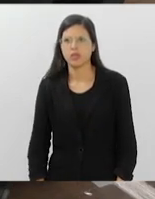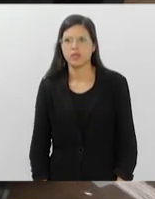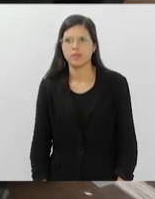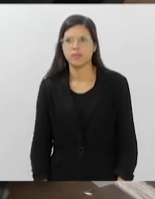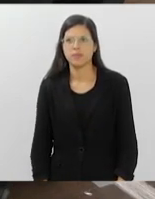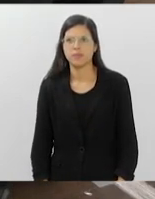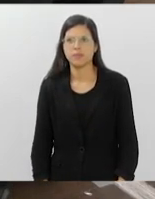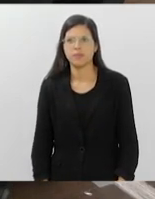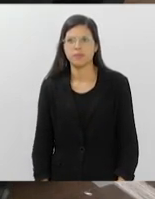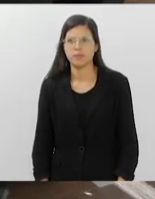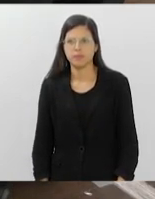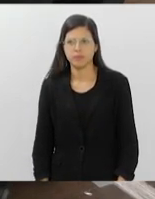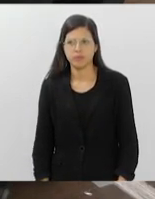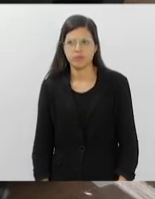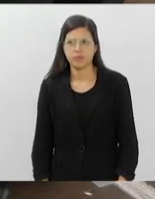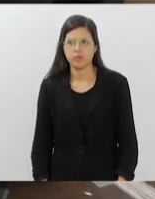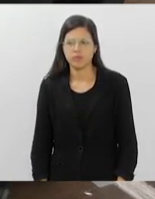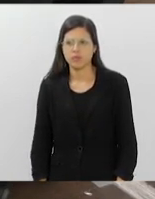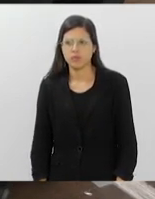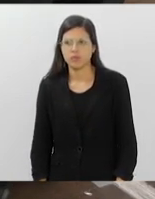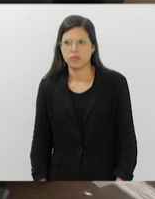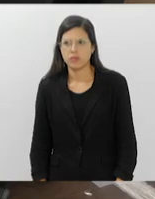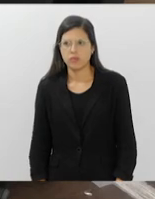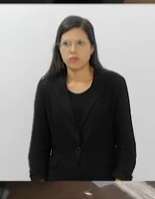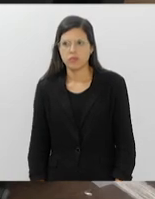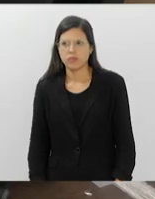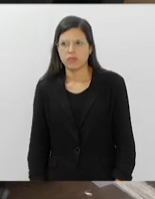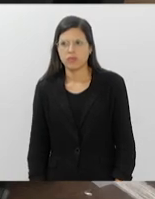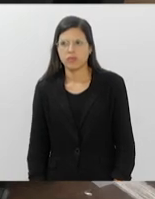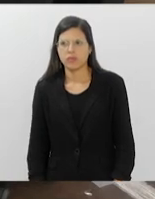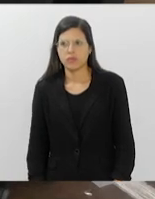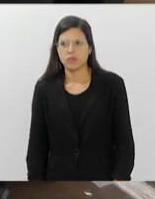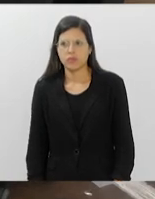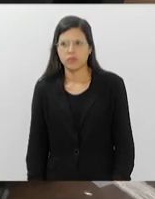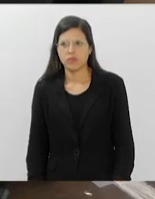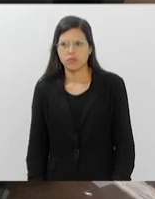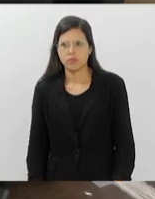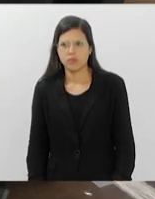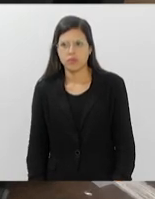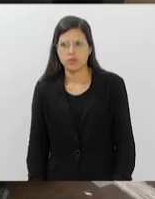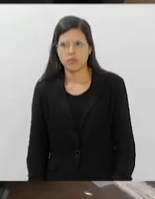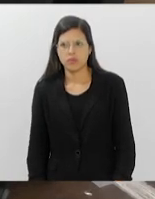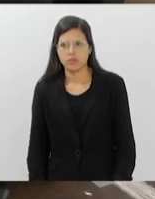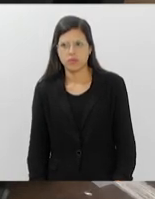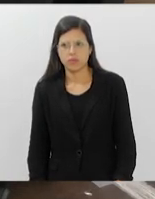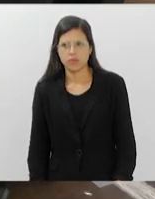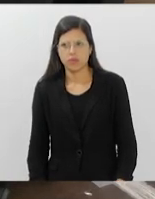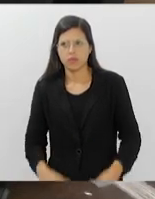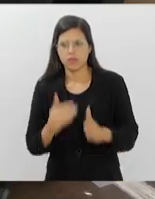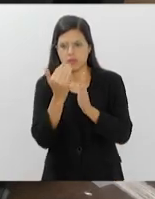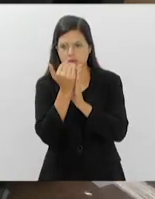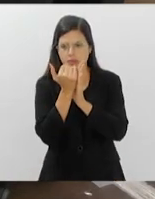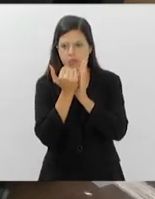que... Oi? 86? É, que está na pauta de hoje, que dispõe sobre a criação